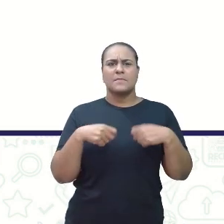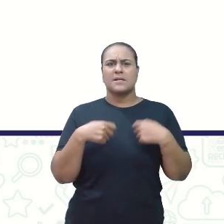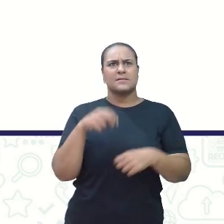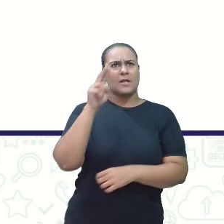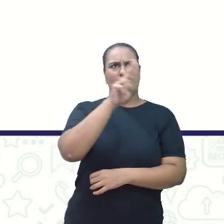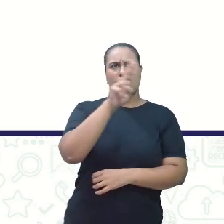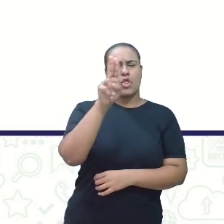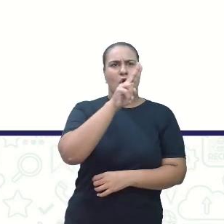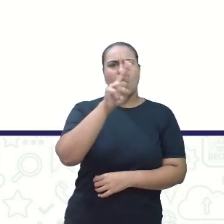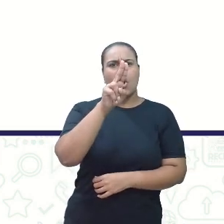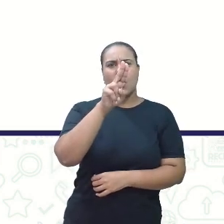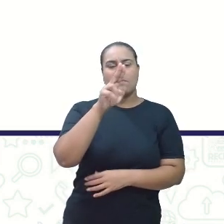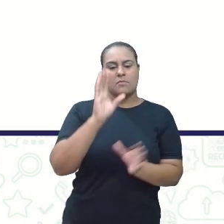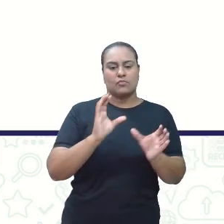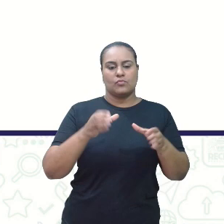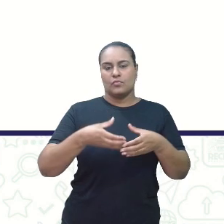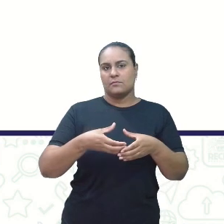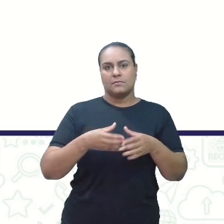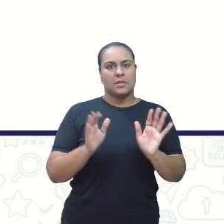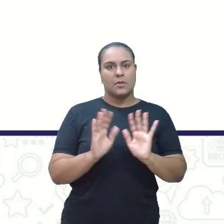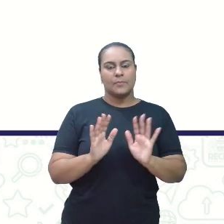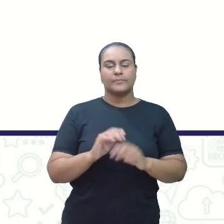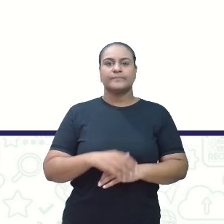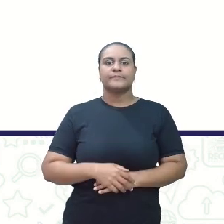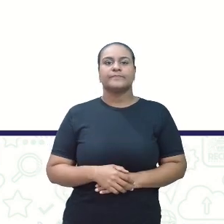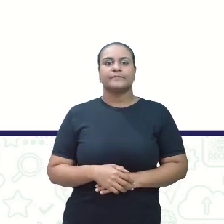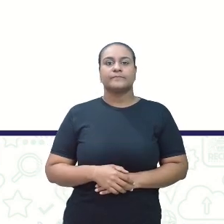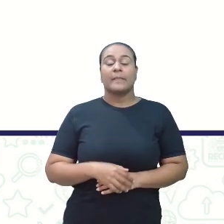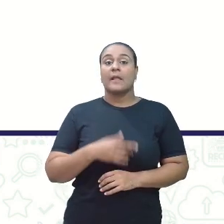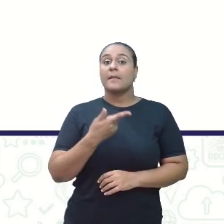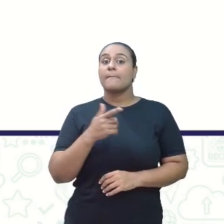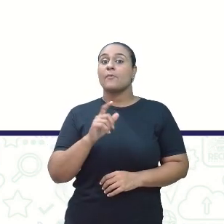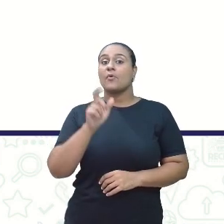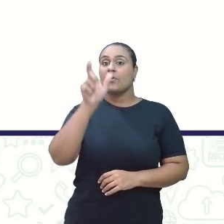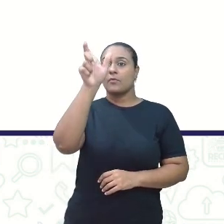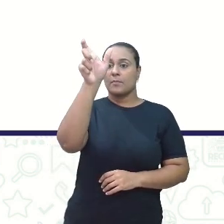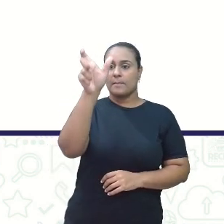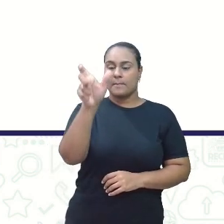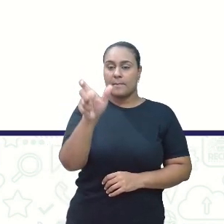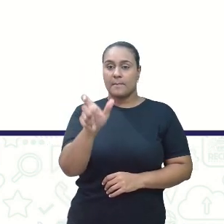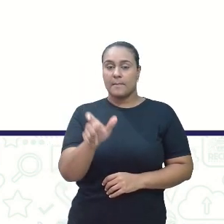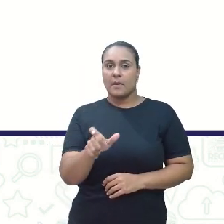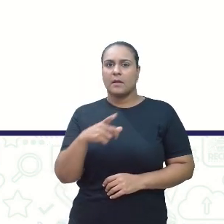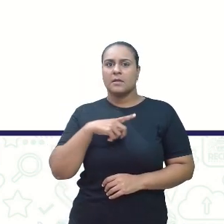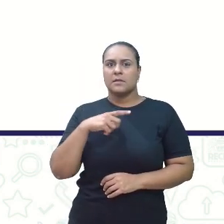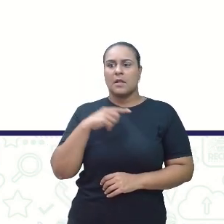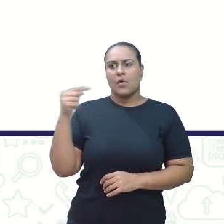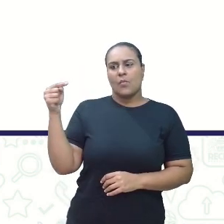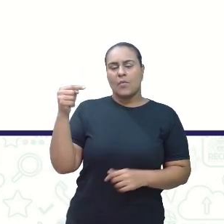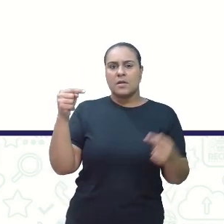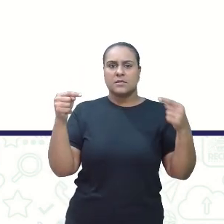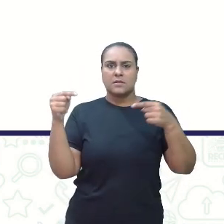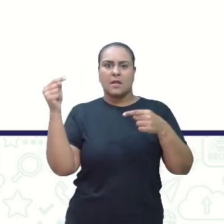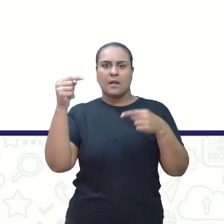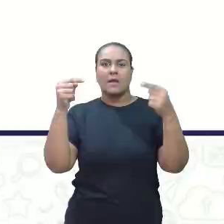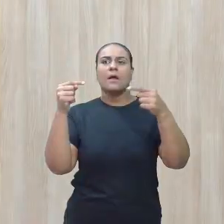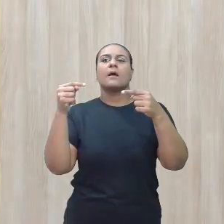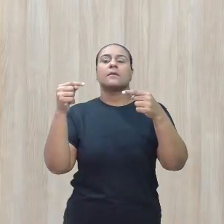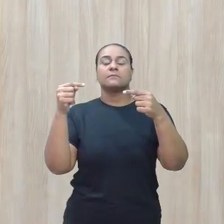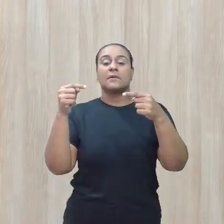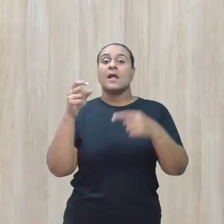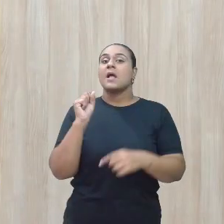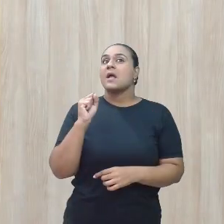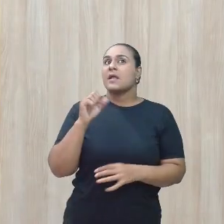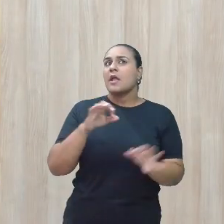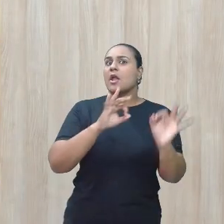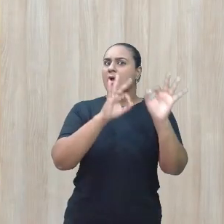está bem objetivo. Depois a gente começa a ver umas setinhas, uns tracinhos, e para quem acompanha